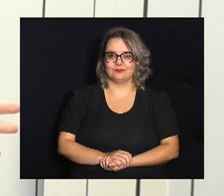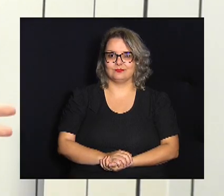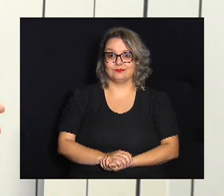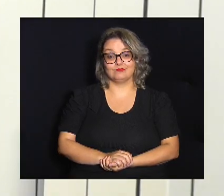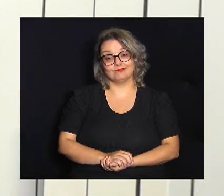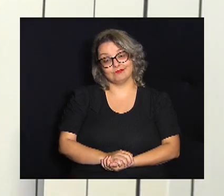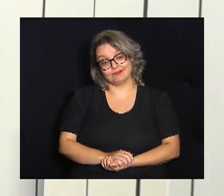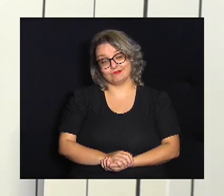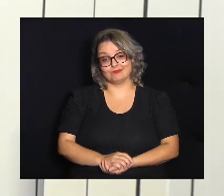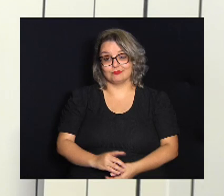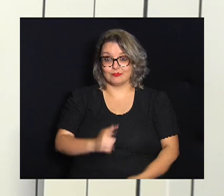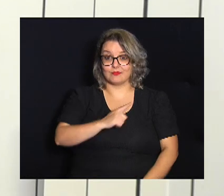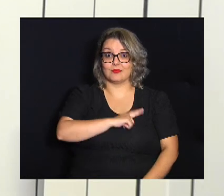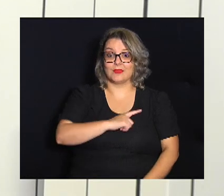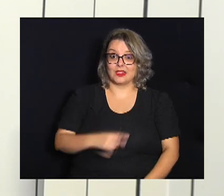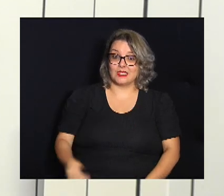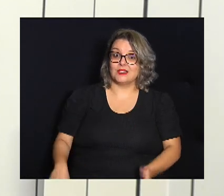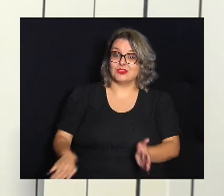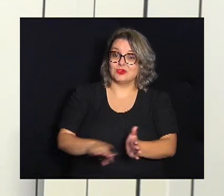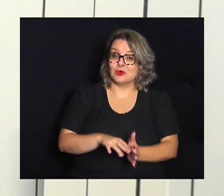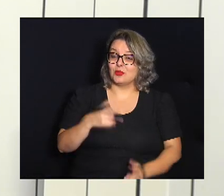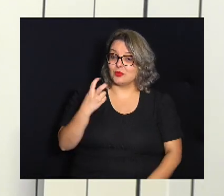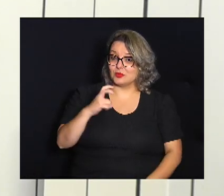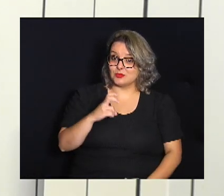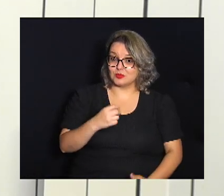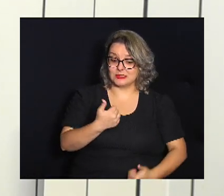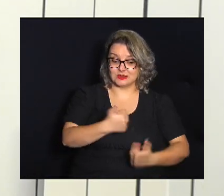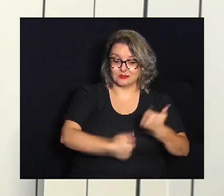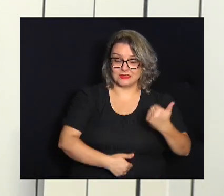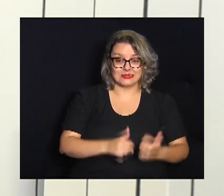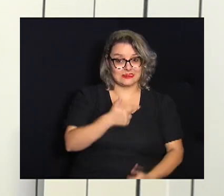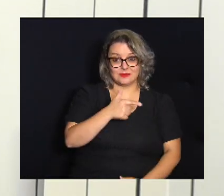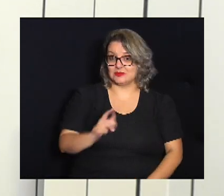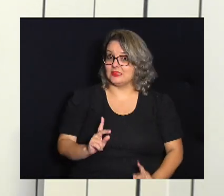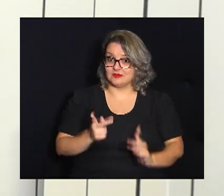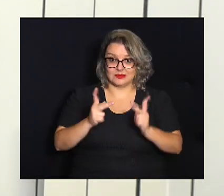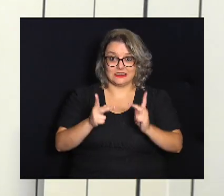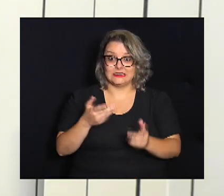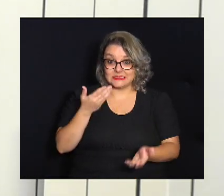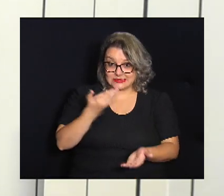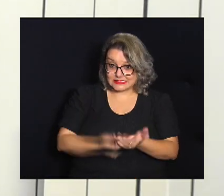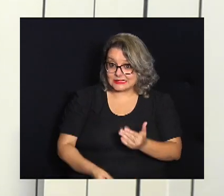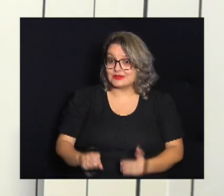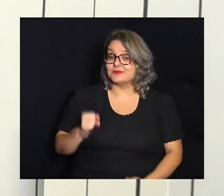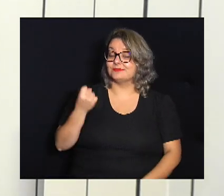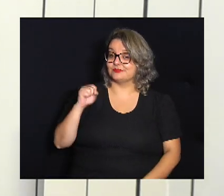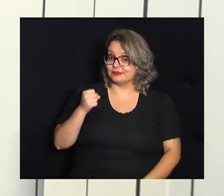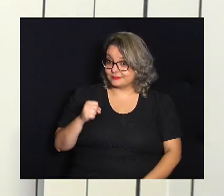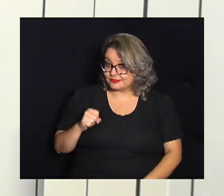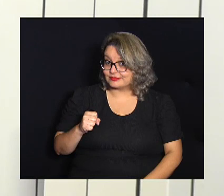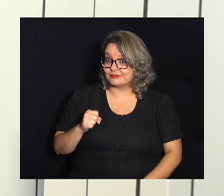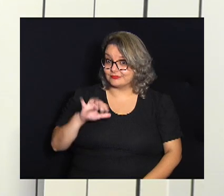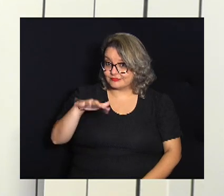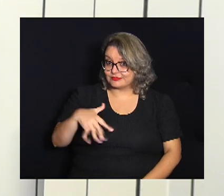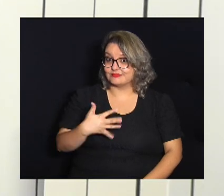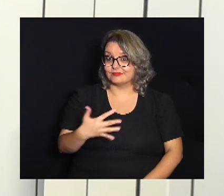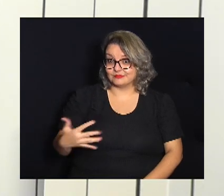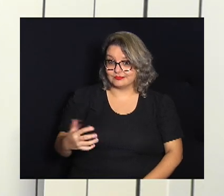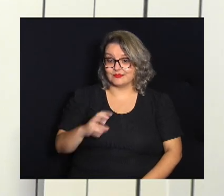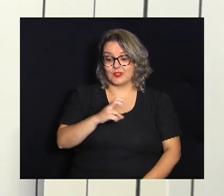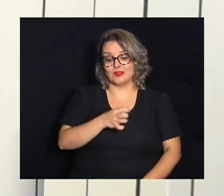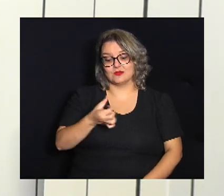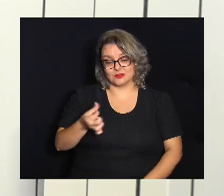Bom, o Bugre chegou ao 5º jogo sem vitória, terminou a rodada na 8ª colocação com